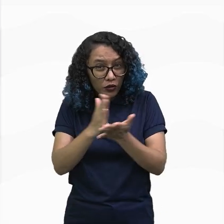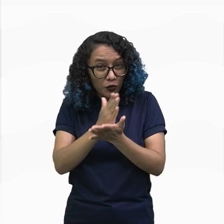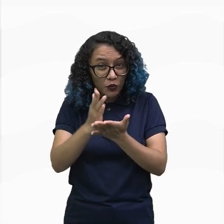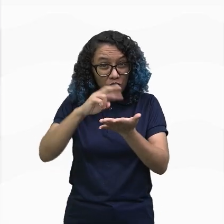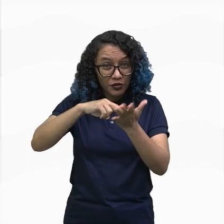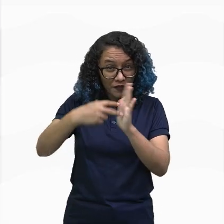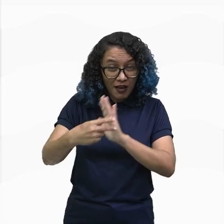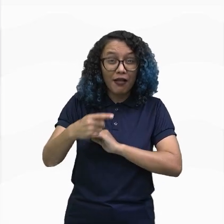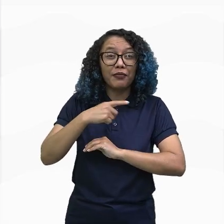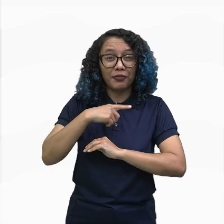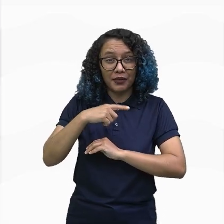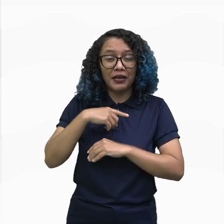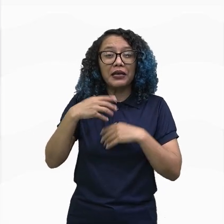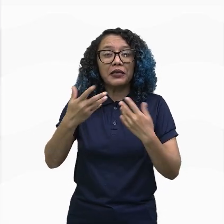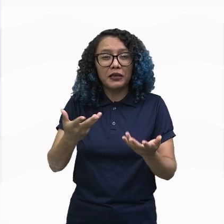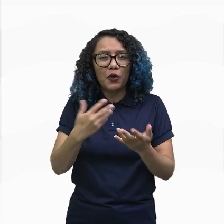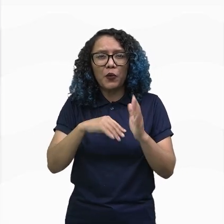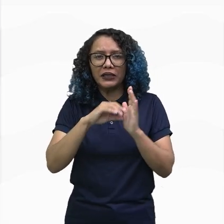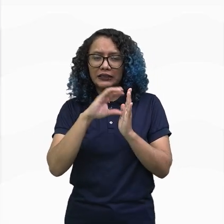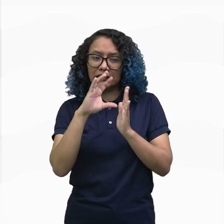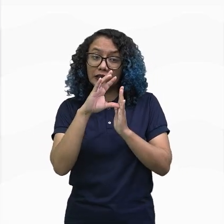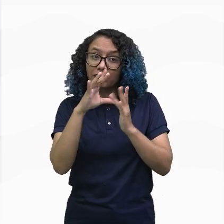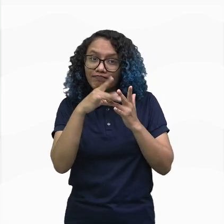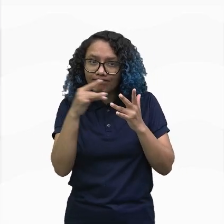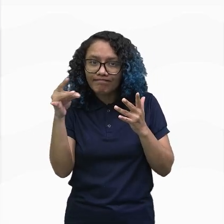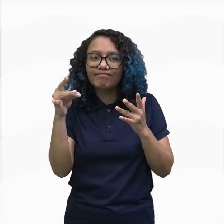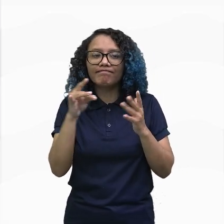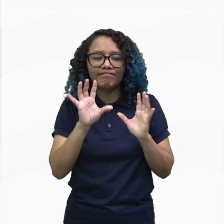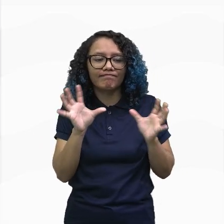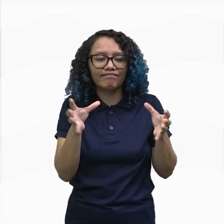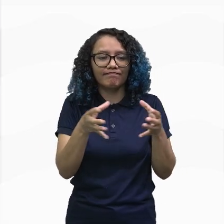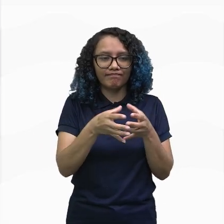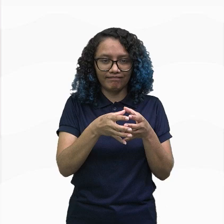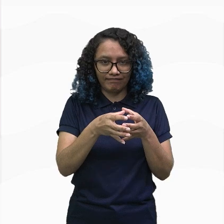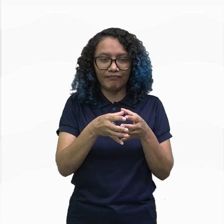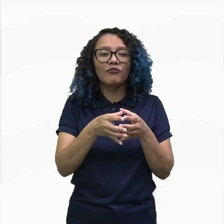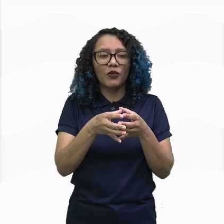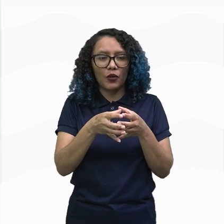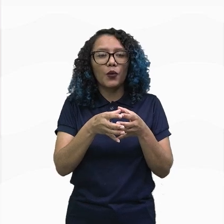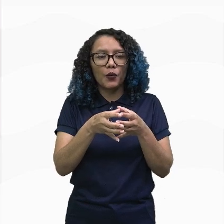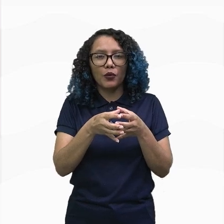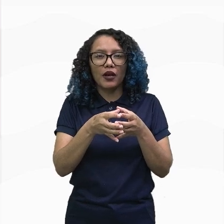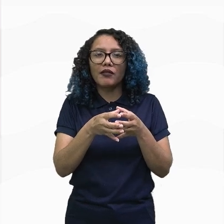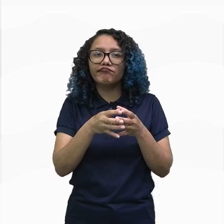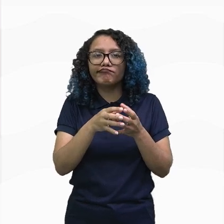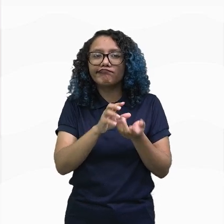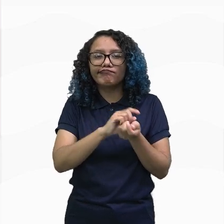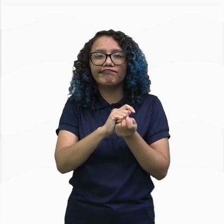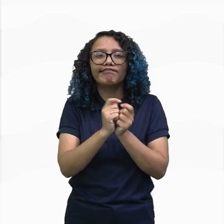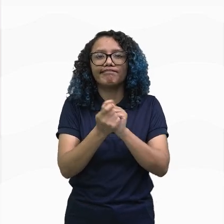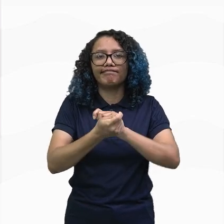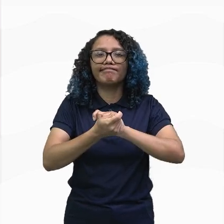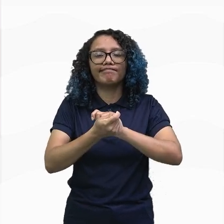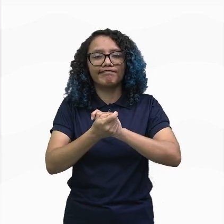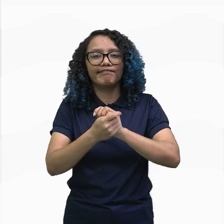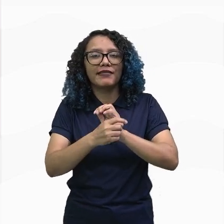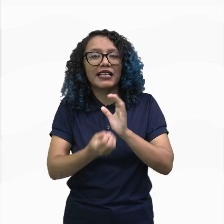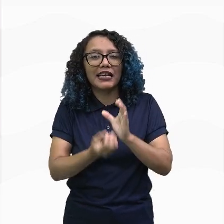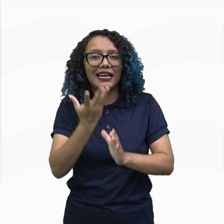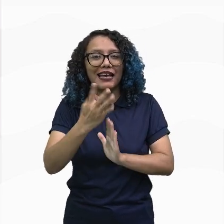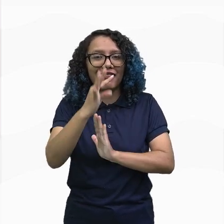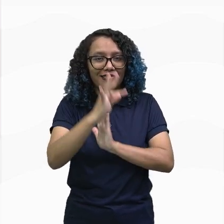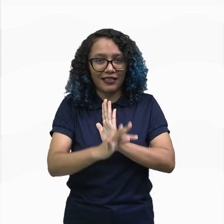esse conjunto de signos que vai se corporificar em texto. Só pode